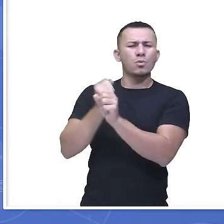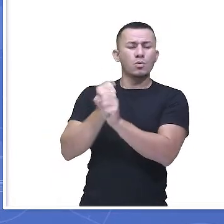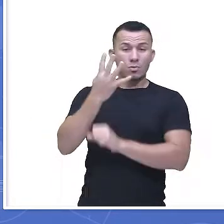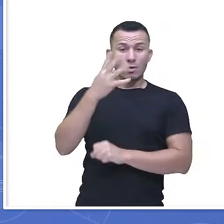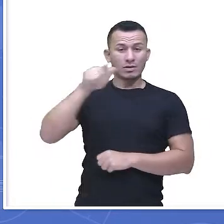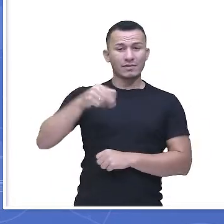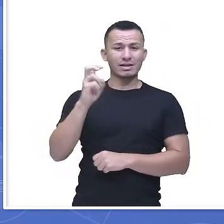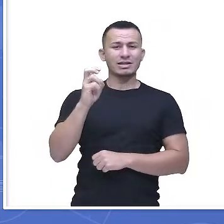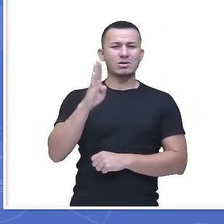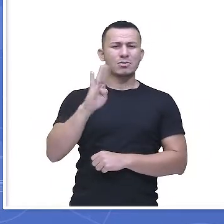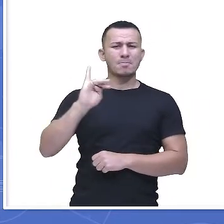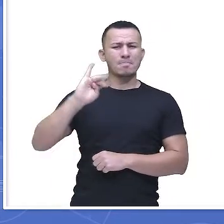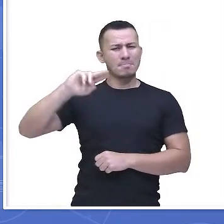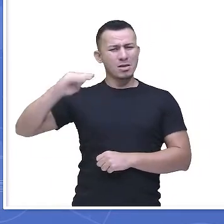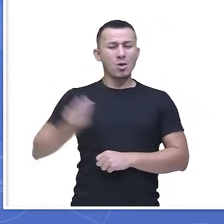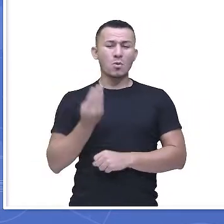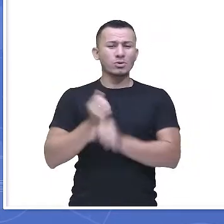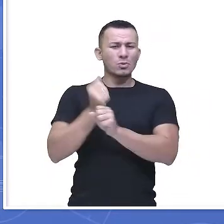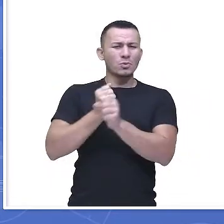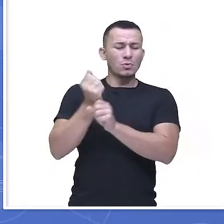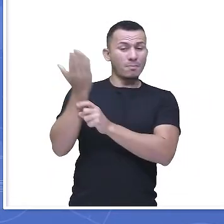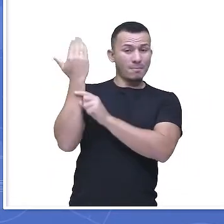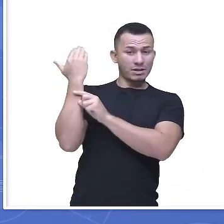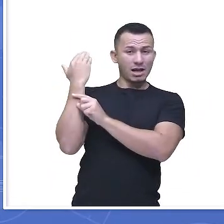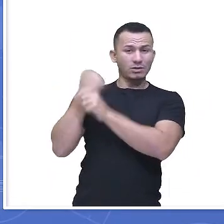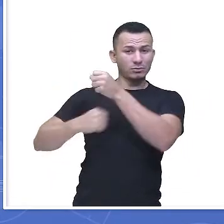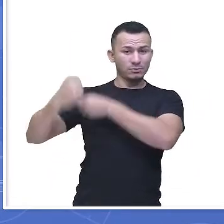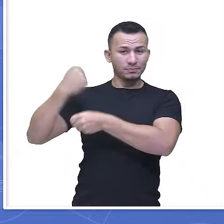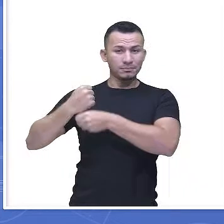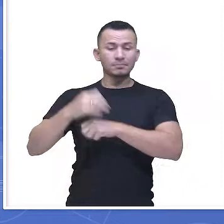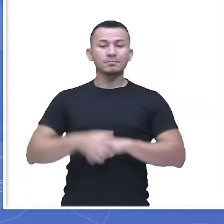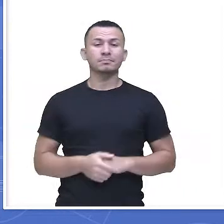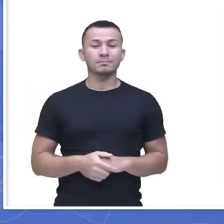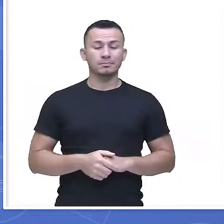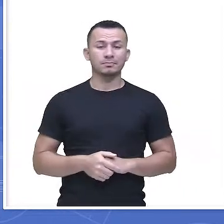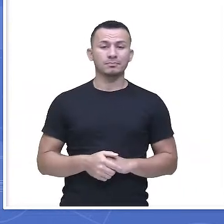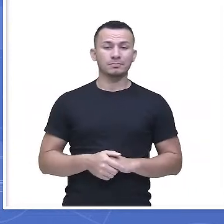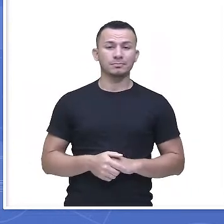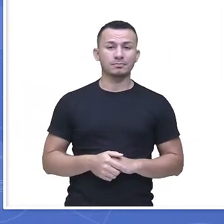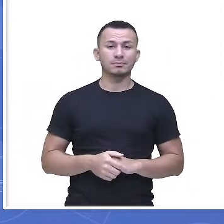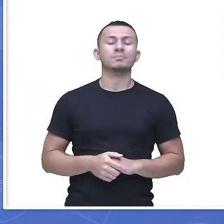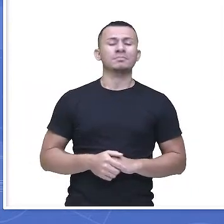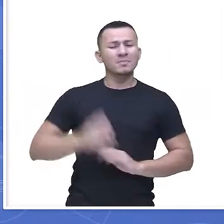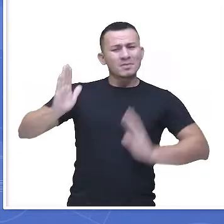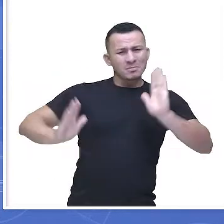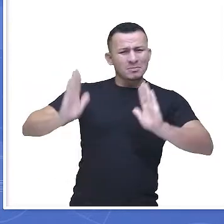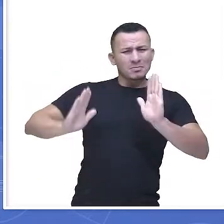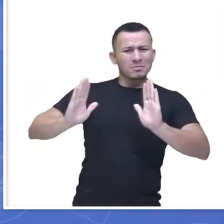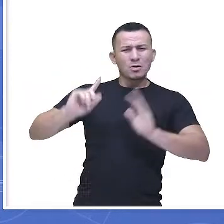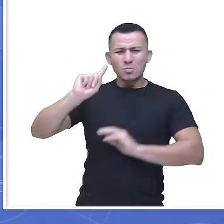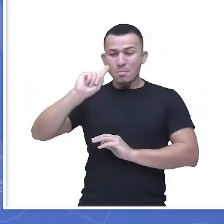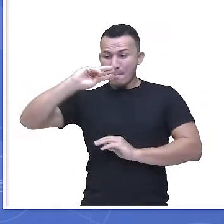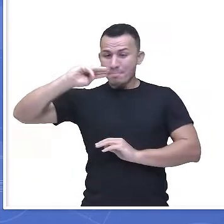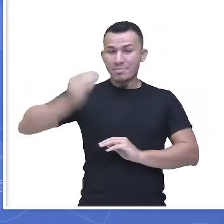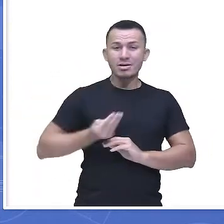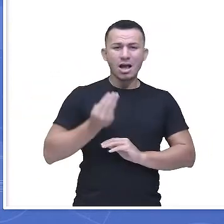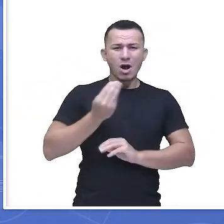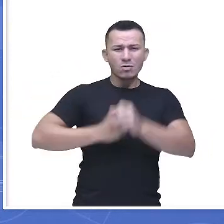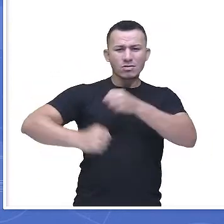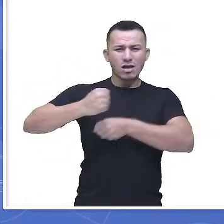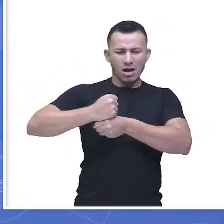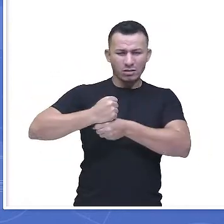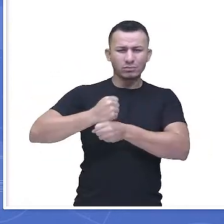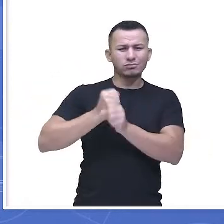4,5 bilhões de anos e durante cerca de 1 bilhão de anos